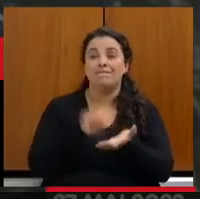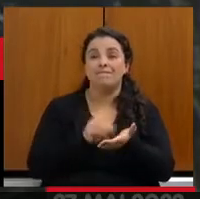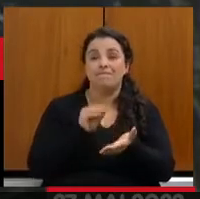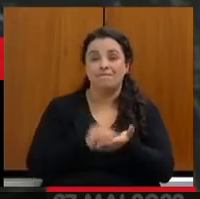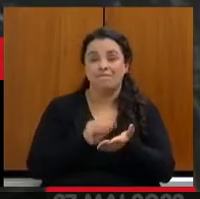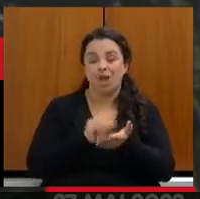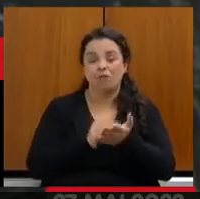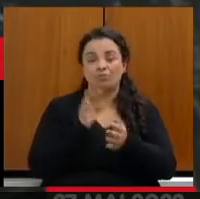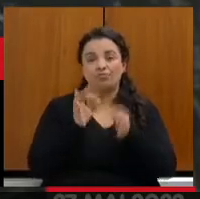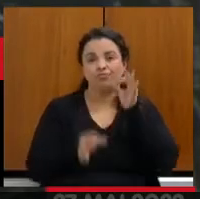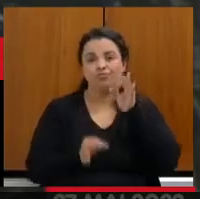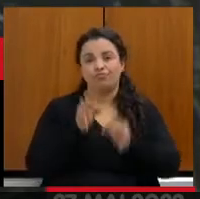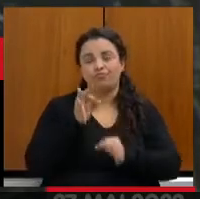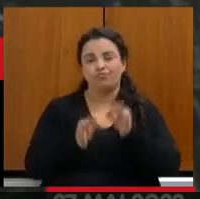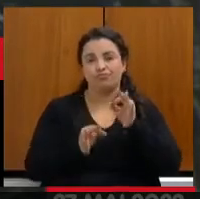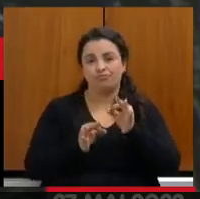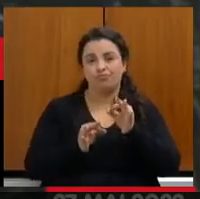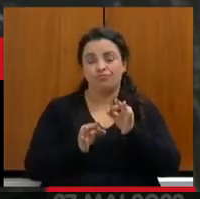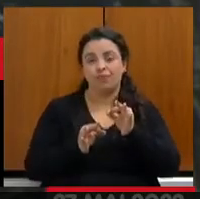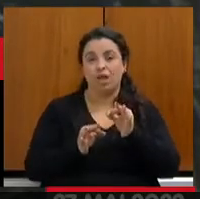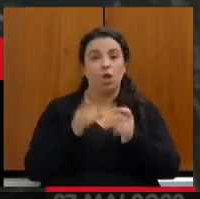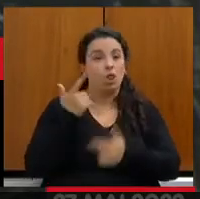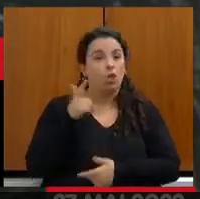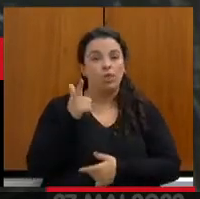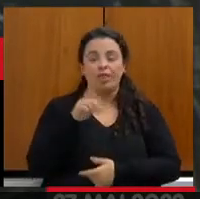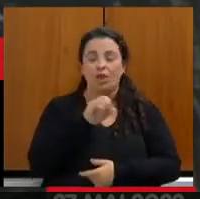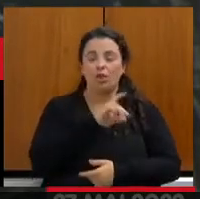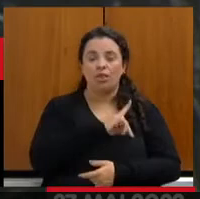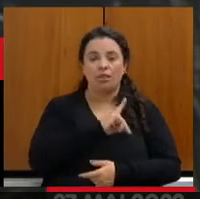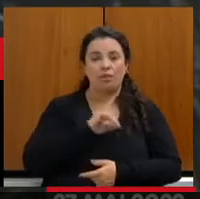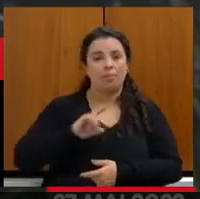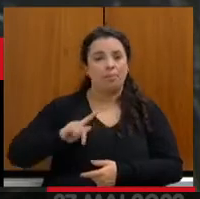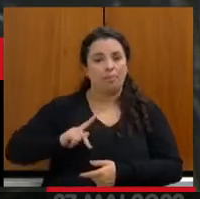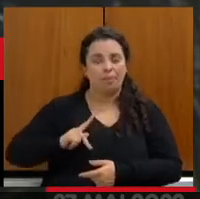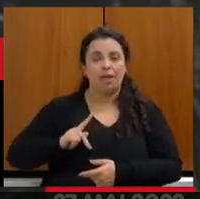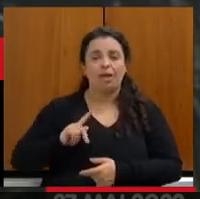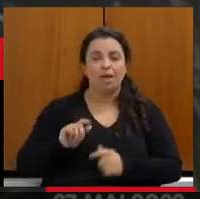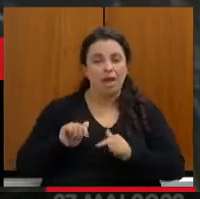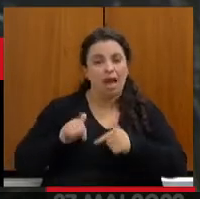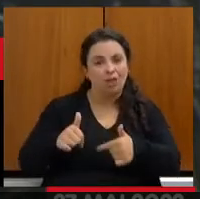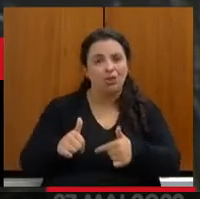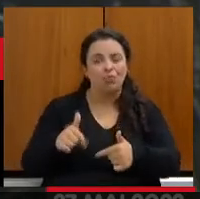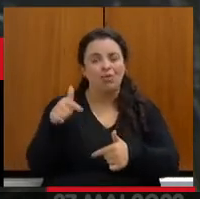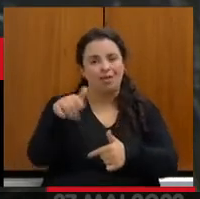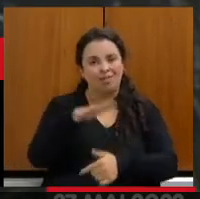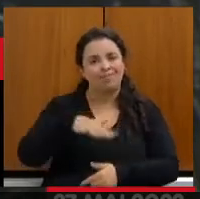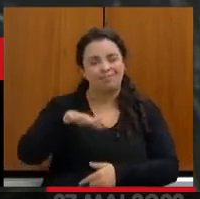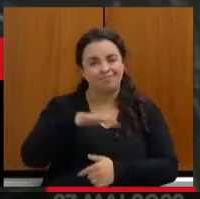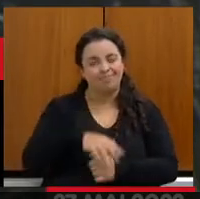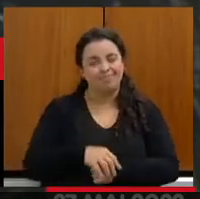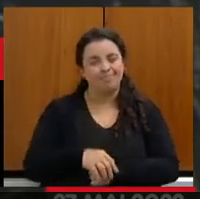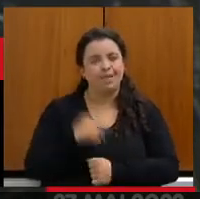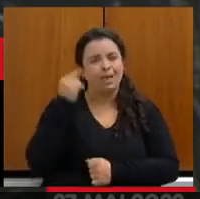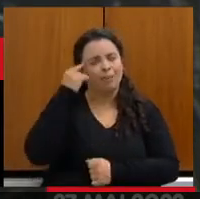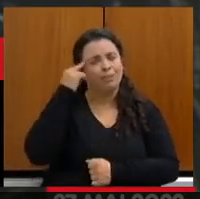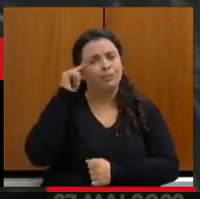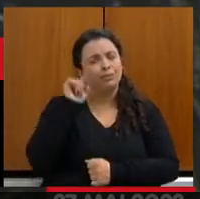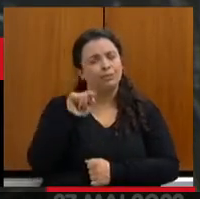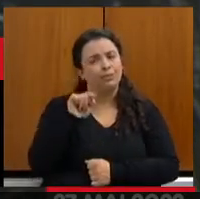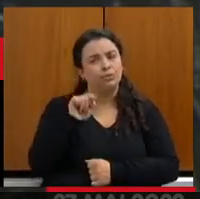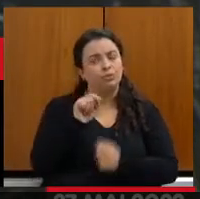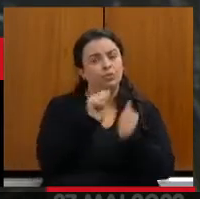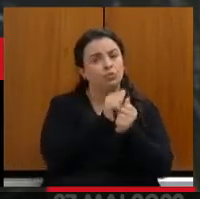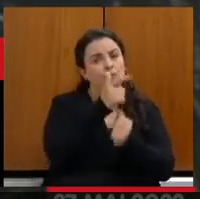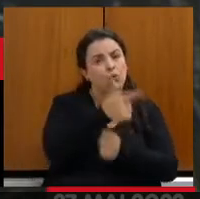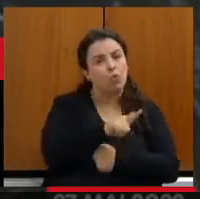a gente não tem uma Defensoria Pública atuante e pensando nisso junto com outra colega